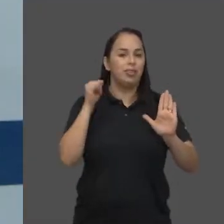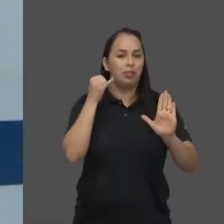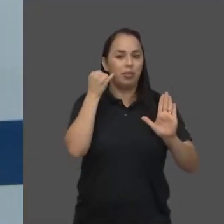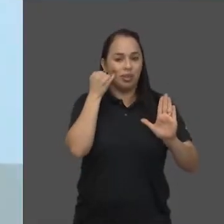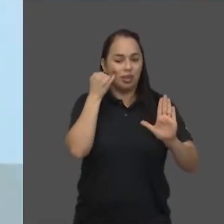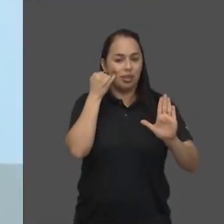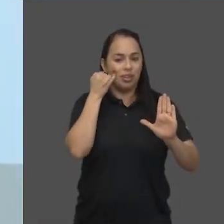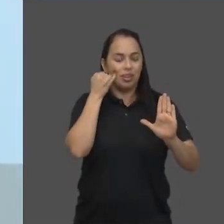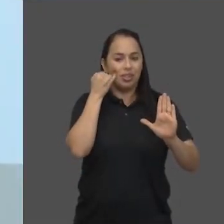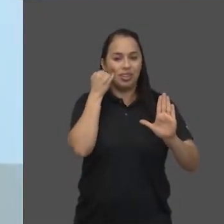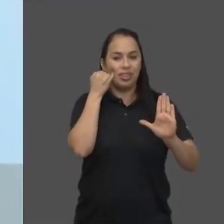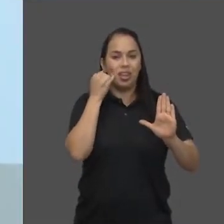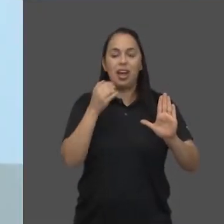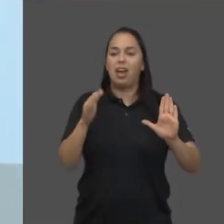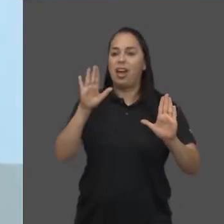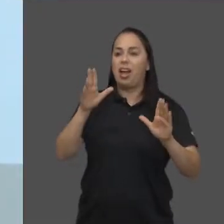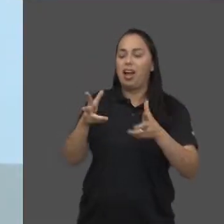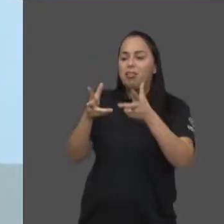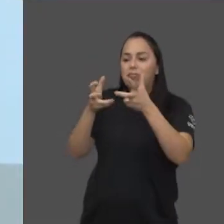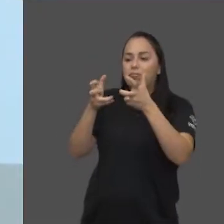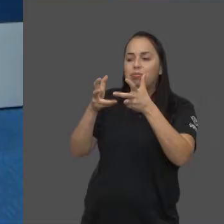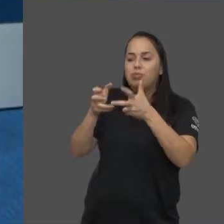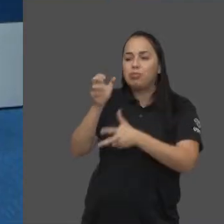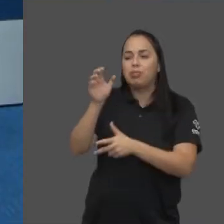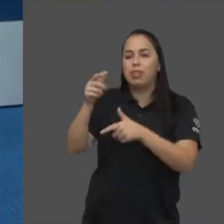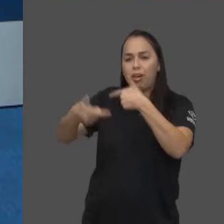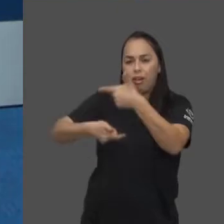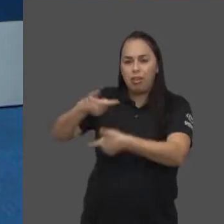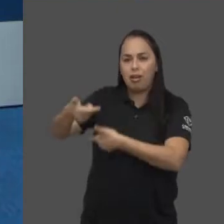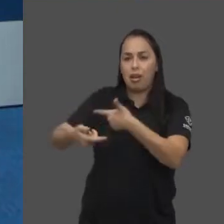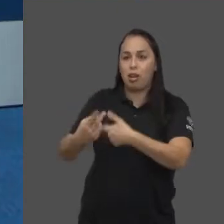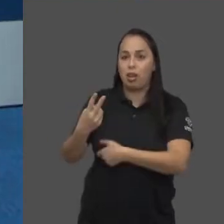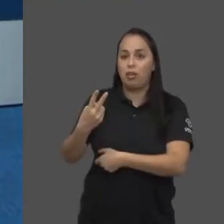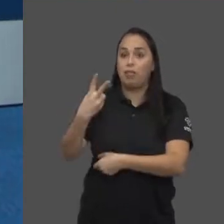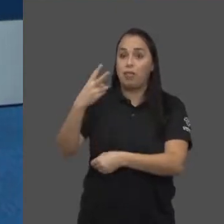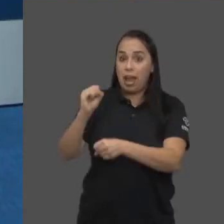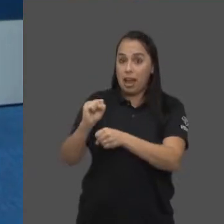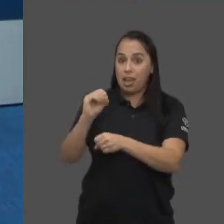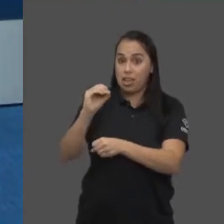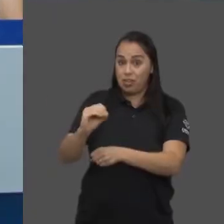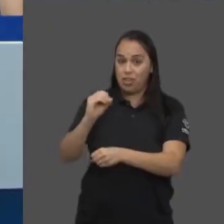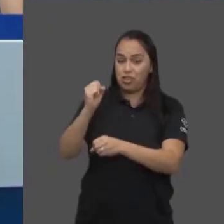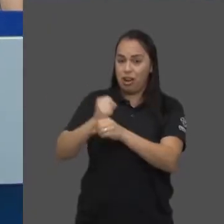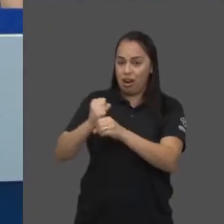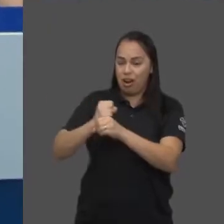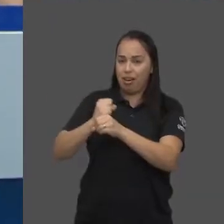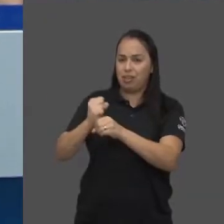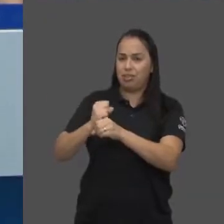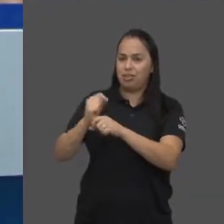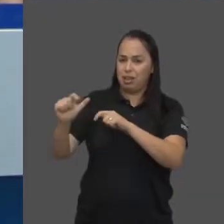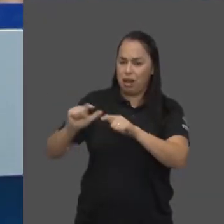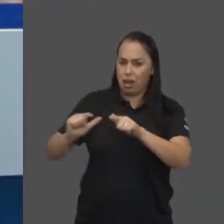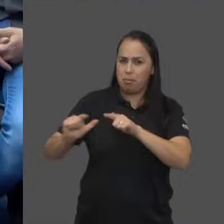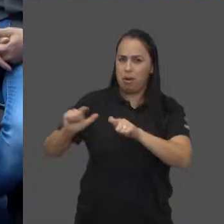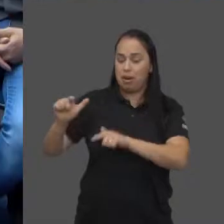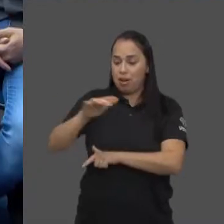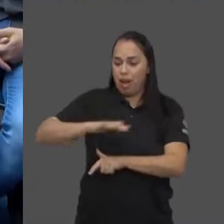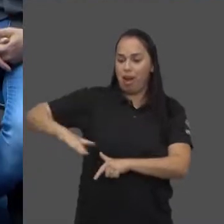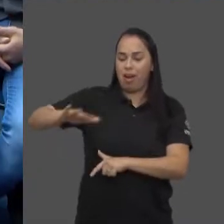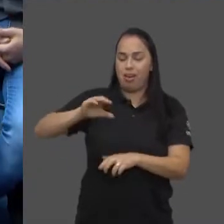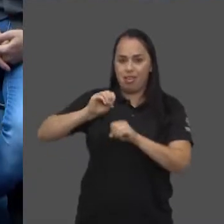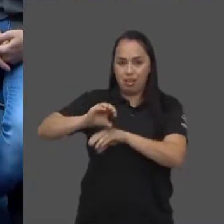proposta da homenagem de autoria do vereador juvenil Silvério foi reconhecer o trabalho de Mauricio que há mais de duas décadas